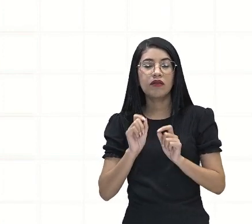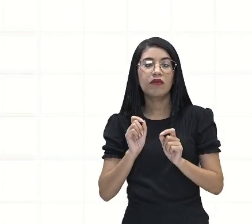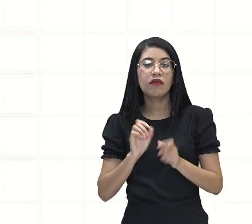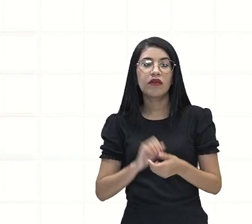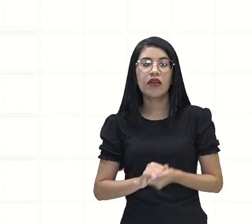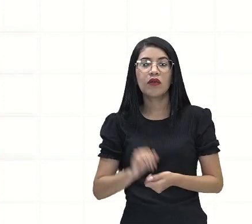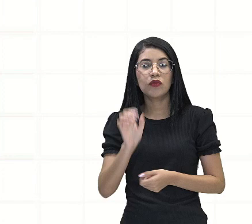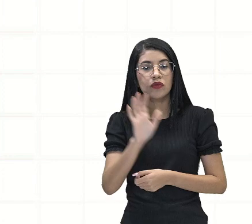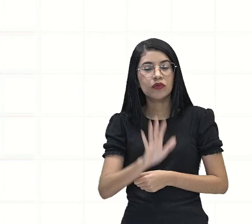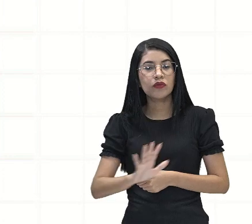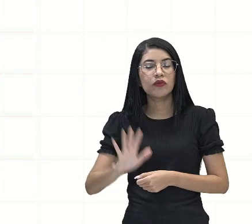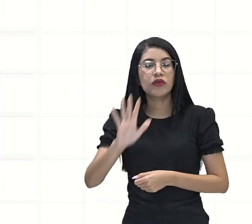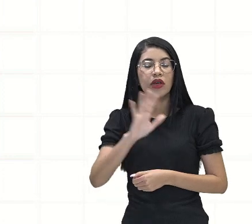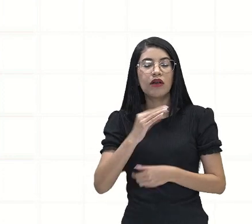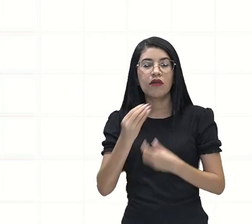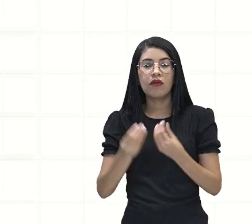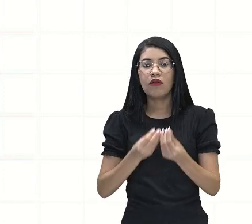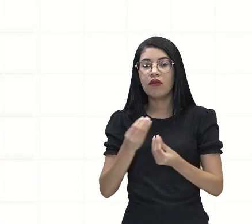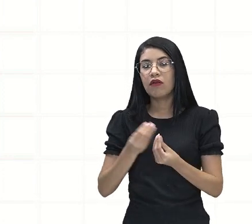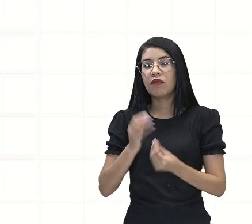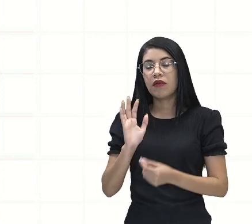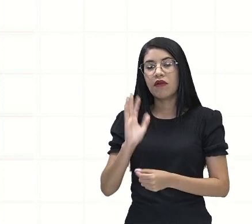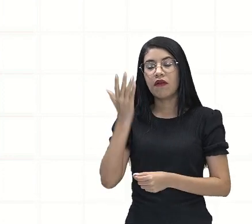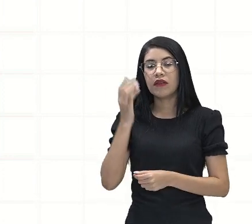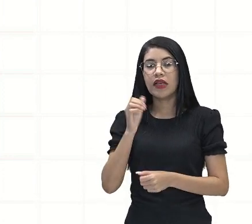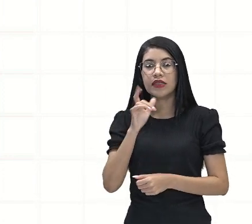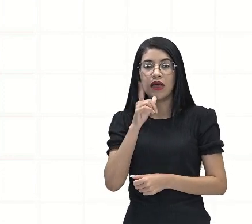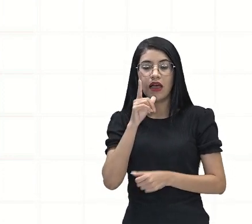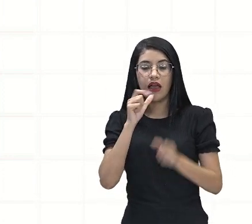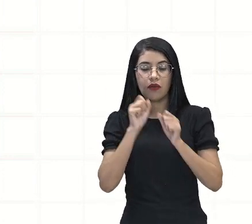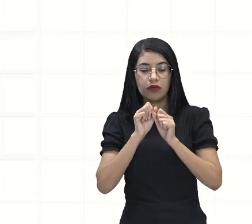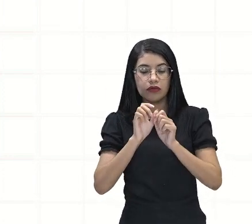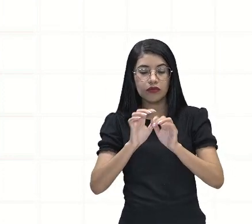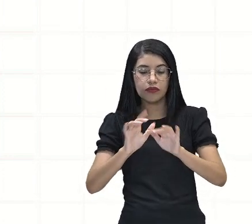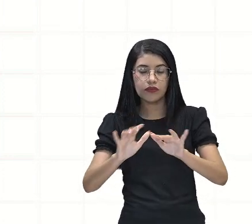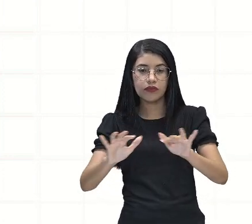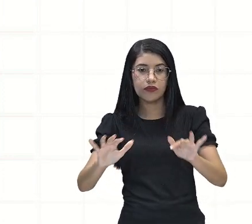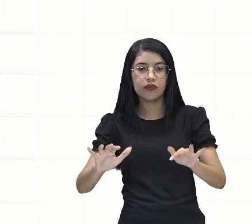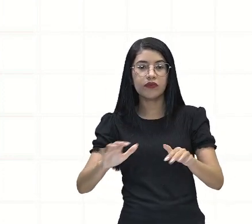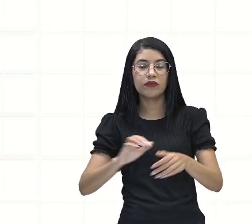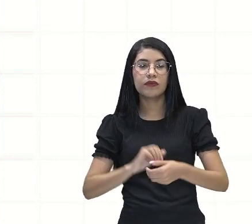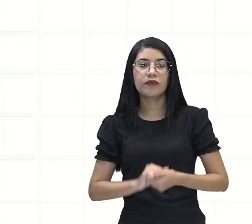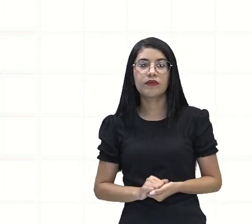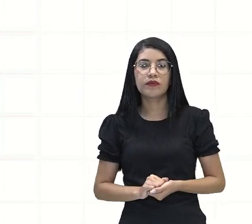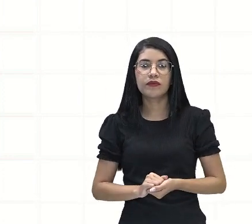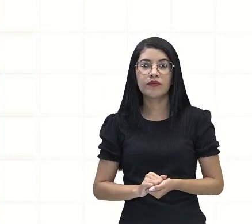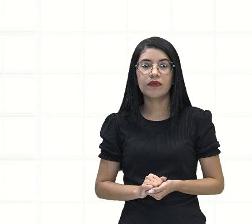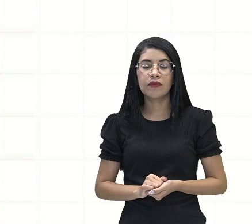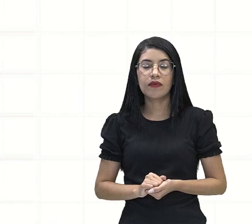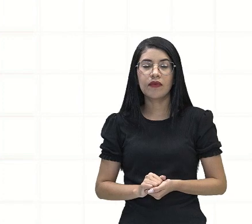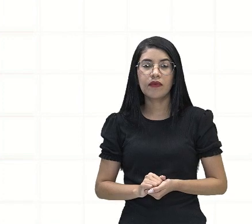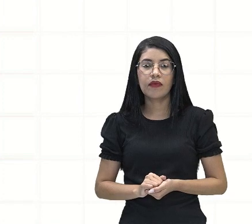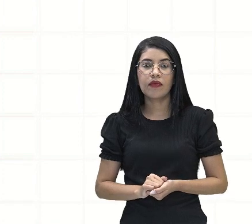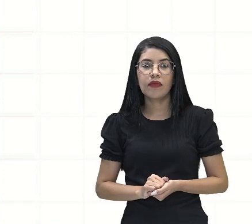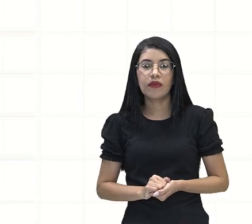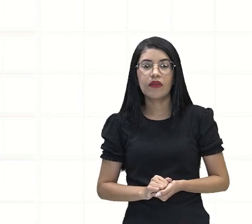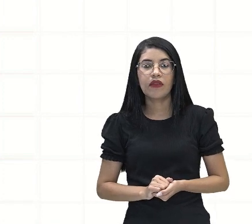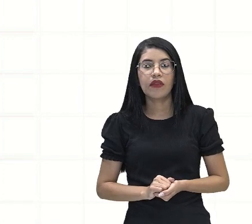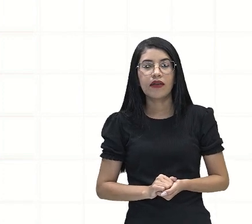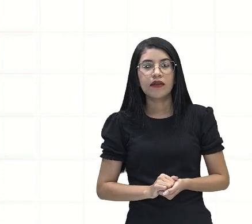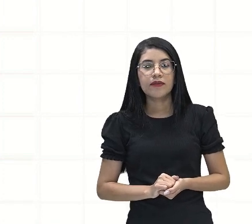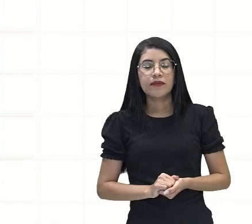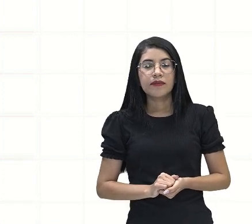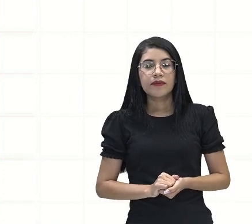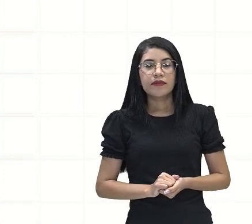rede geral né de água abastecendo as populações das cidades brasileiras